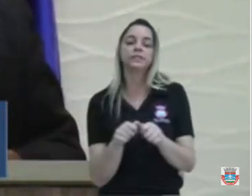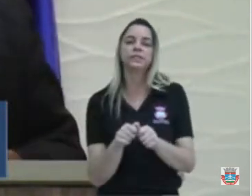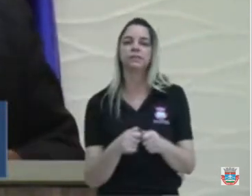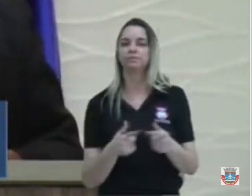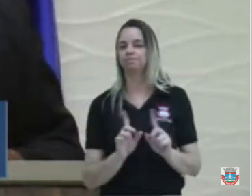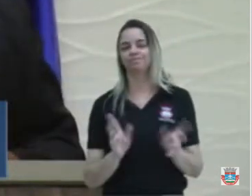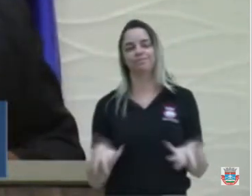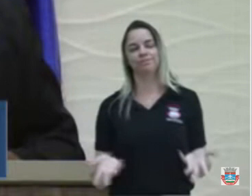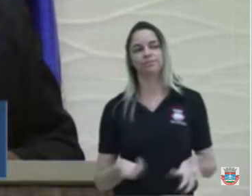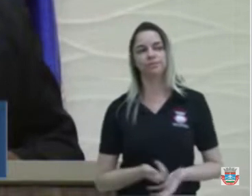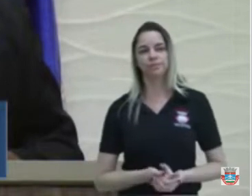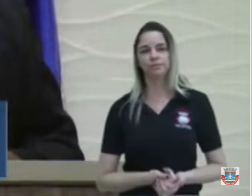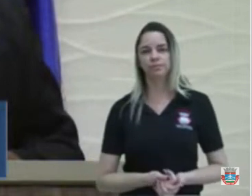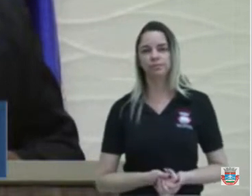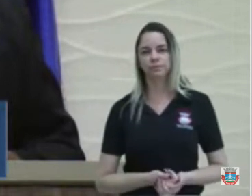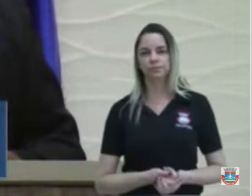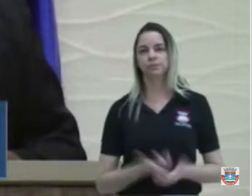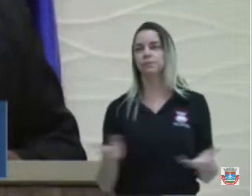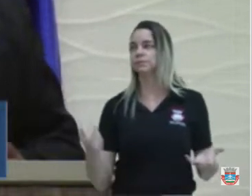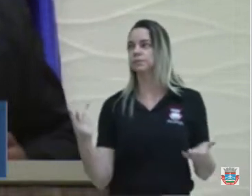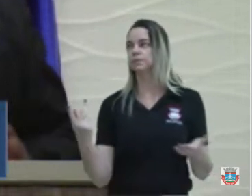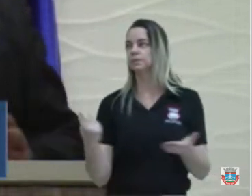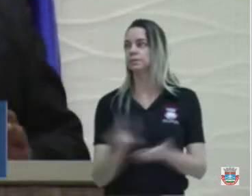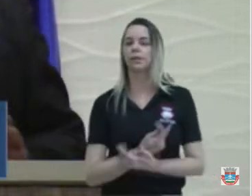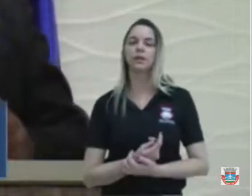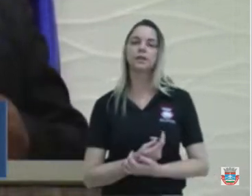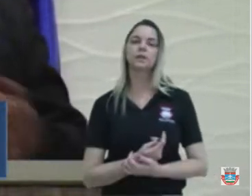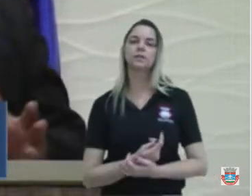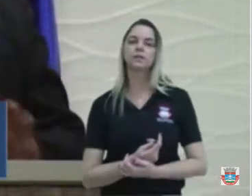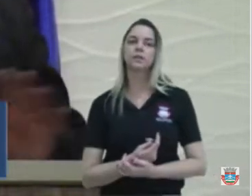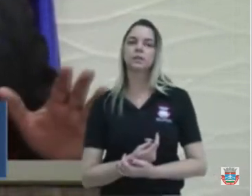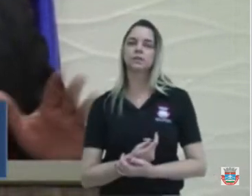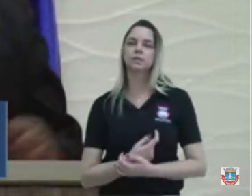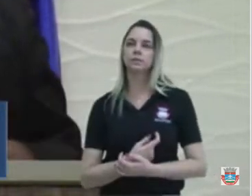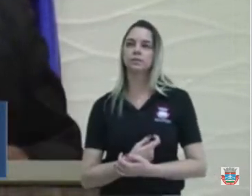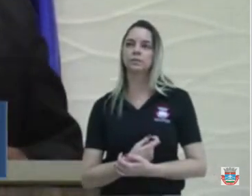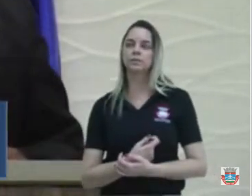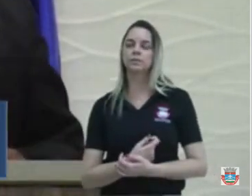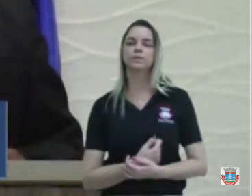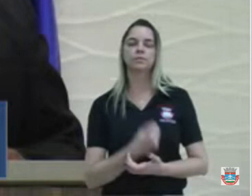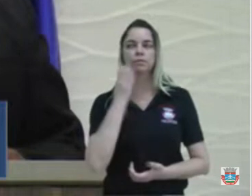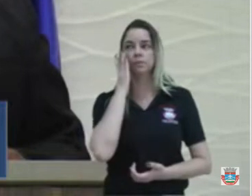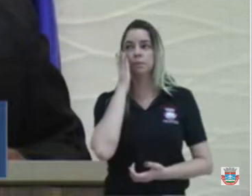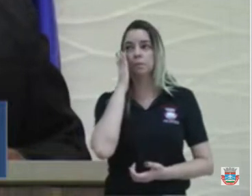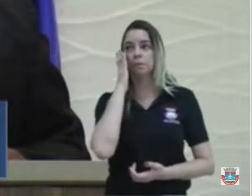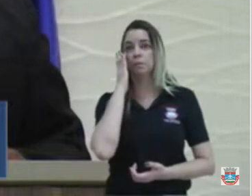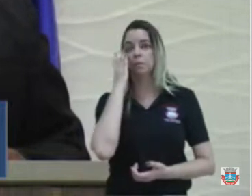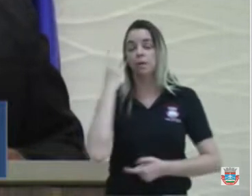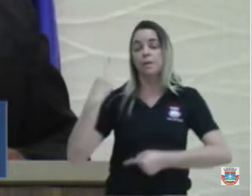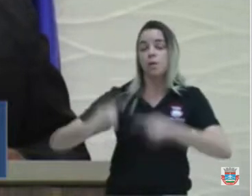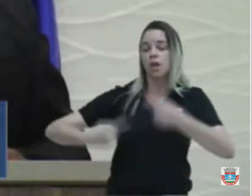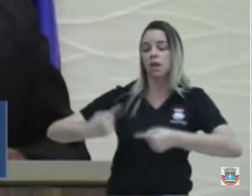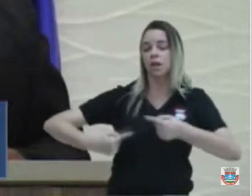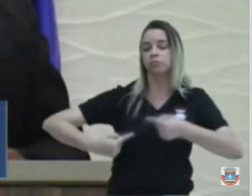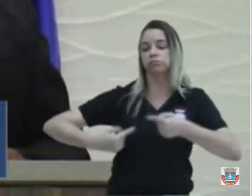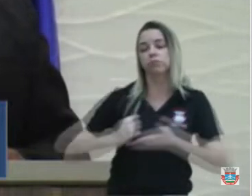foi exatamente o que ocorreu, o que aconteceu. São manobras políticas que existem. A política tanto